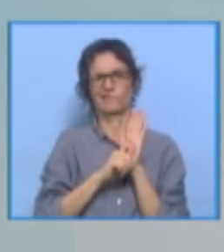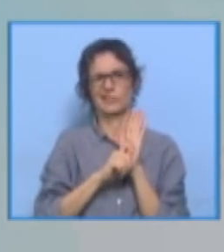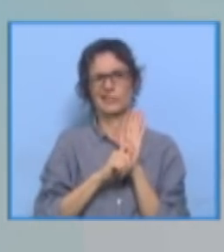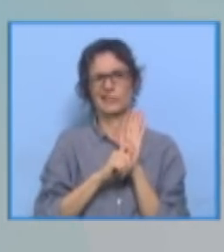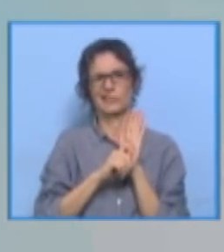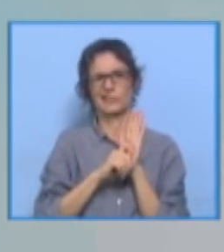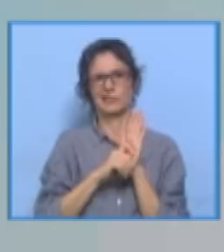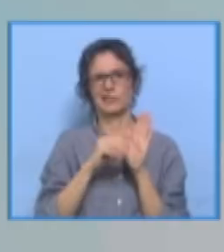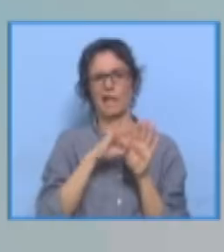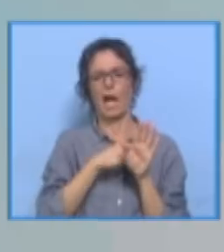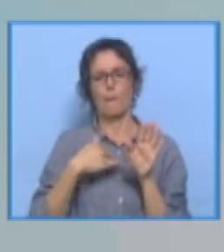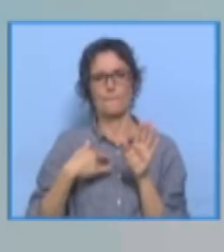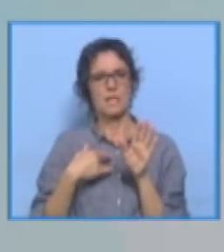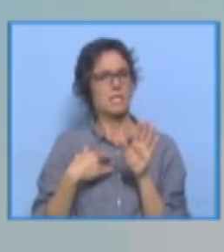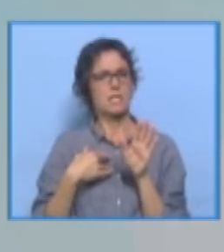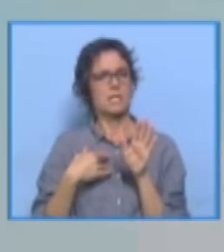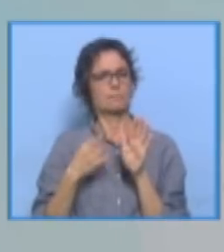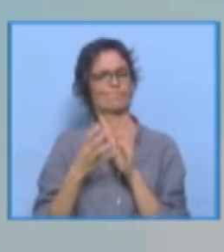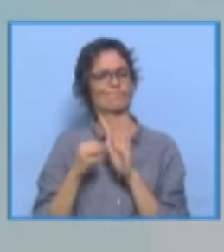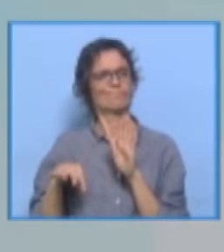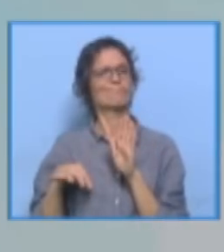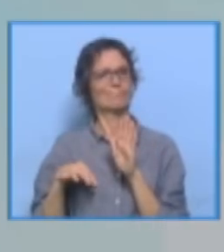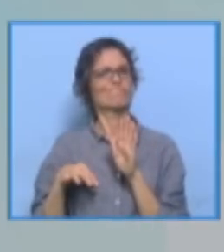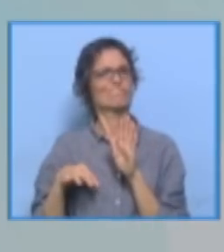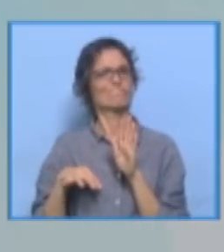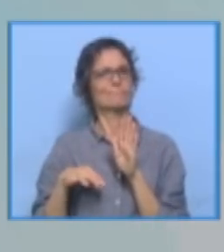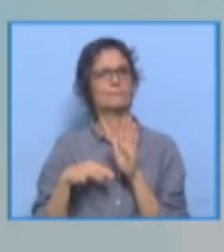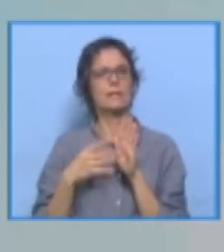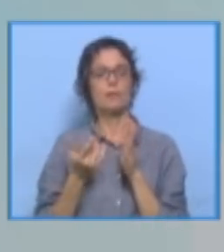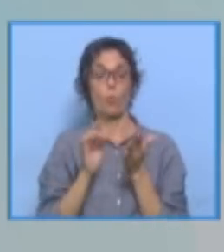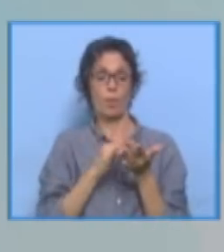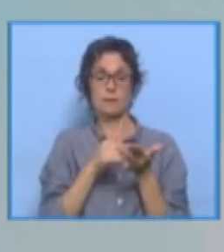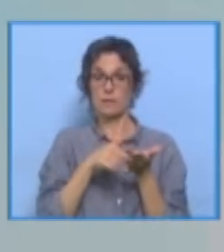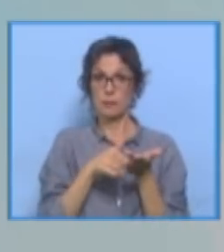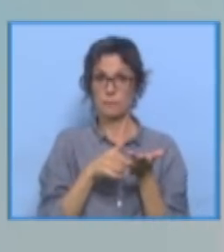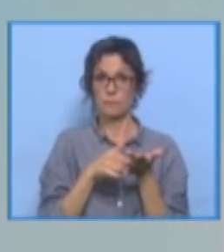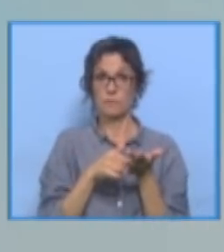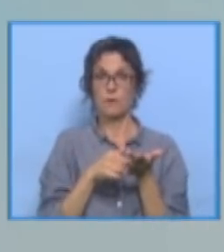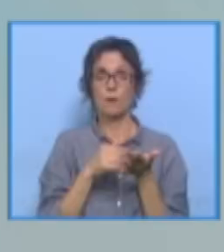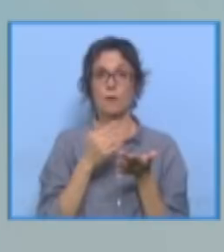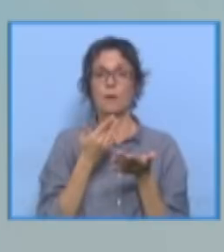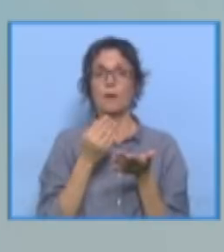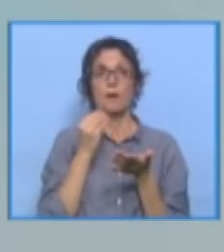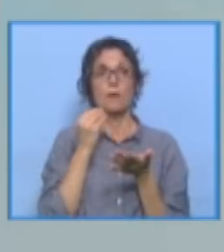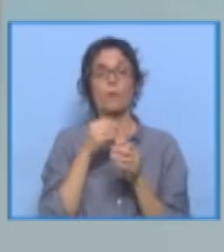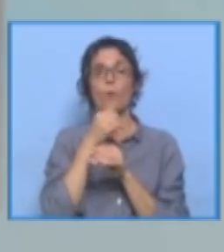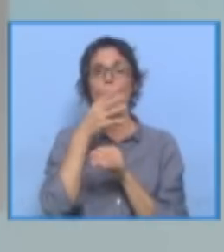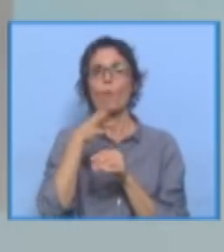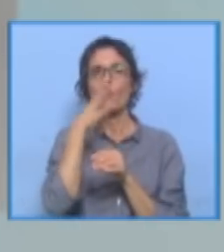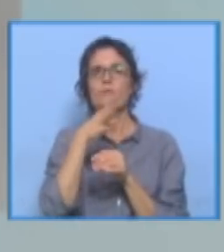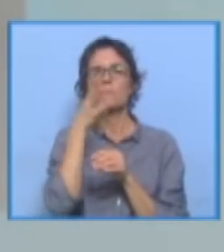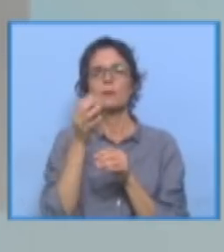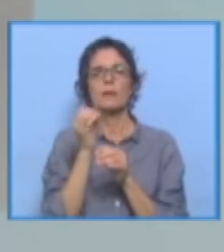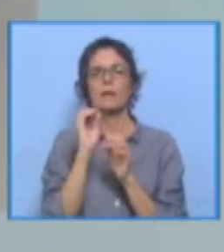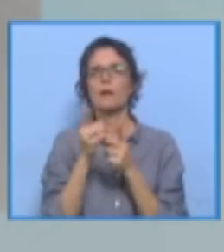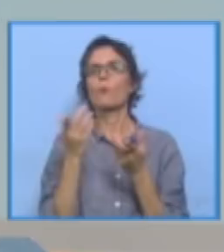contributo é dado neste livro para o debate, para o esclarecimento, não só dos médicos, mas do público? Bom,